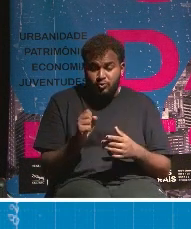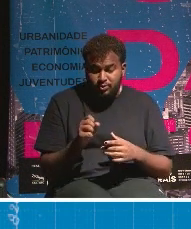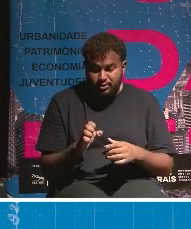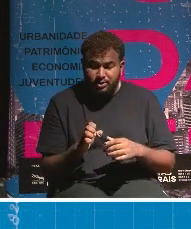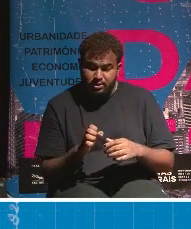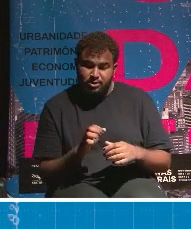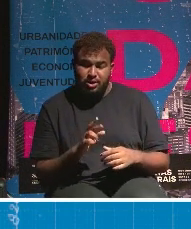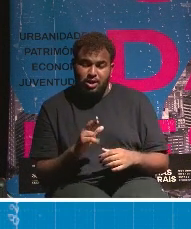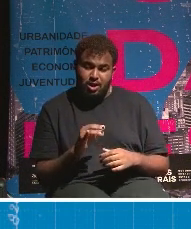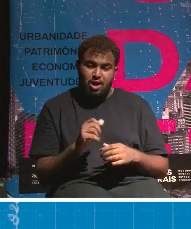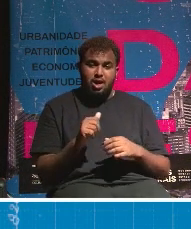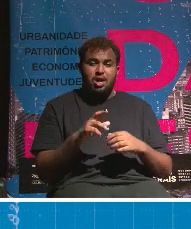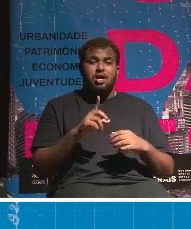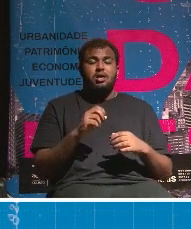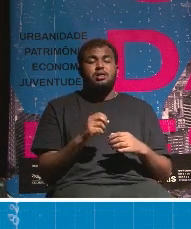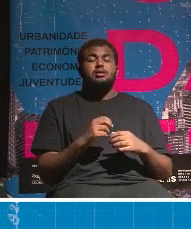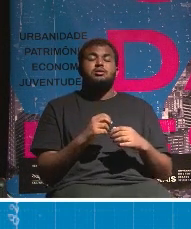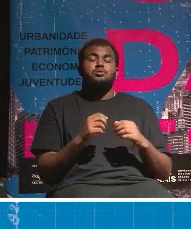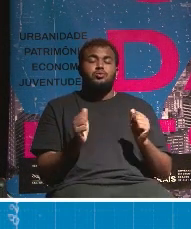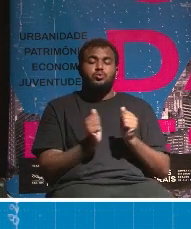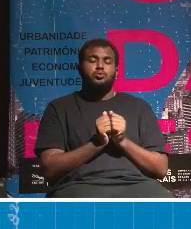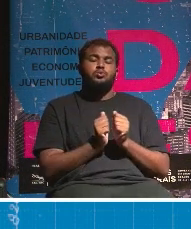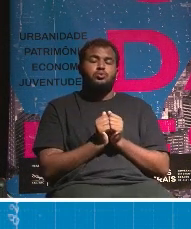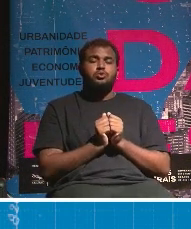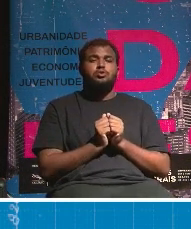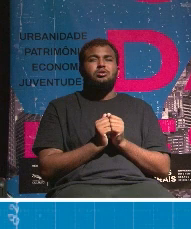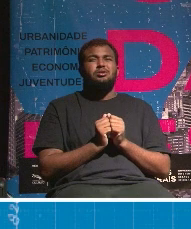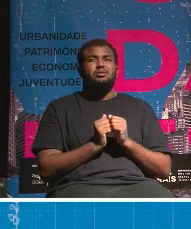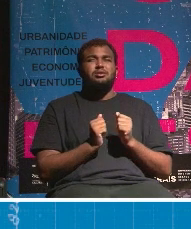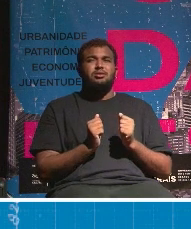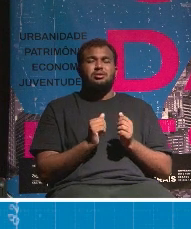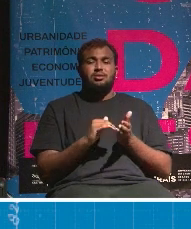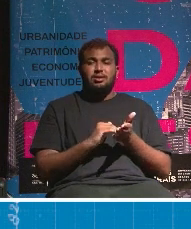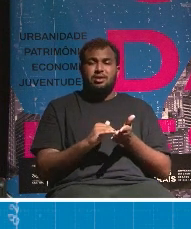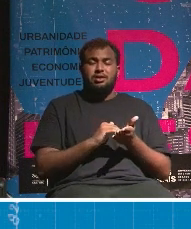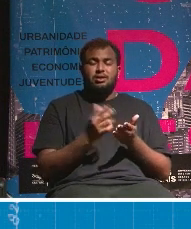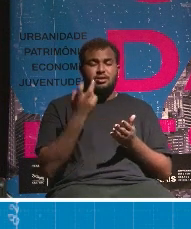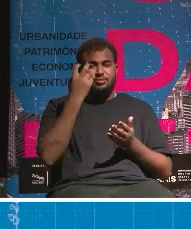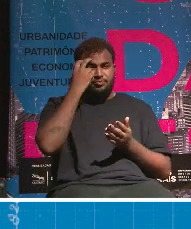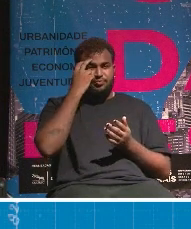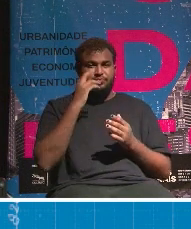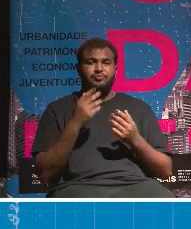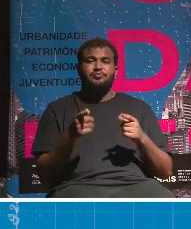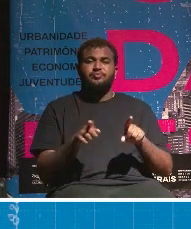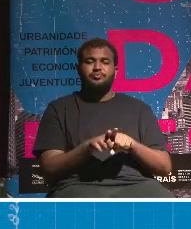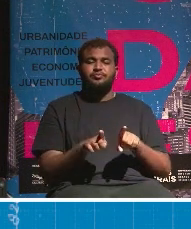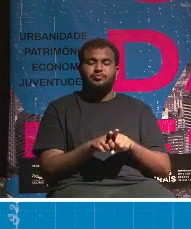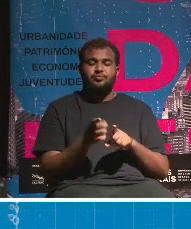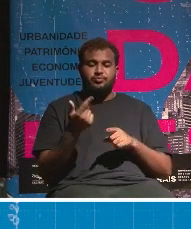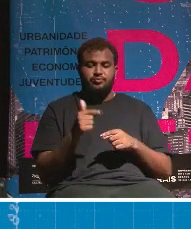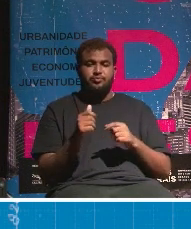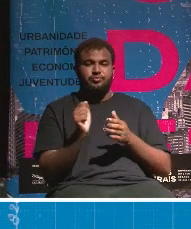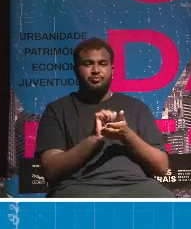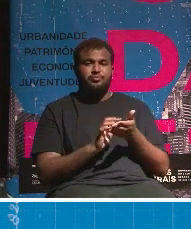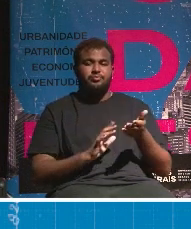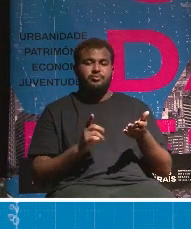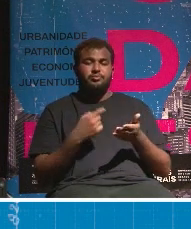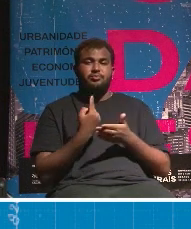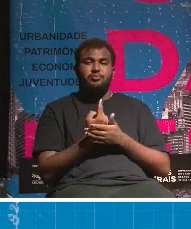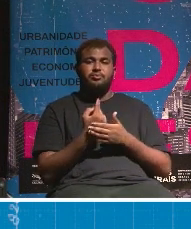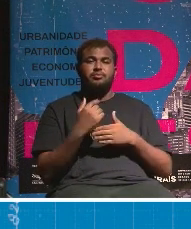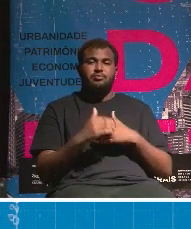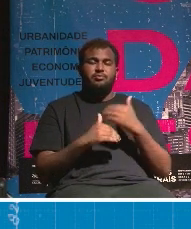trabalha comigo num acordo de parceria junto com a Secretaria de Cultura e com outros trabalhos que a gente está procurando envolver as outras